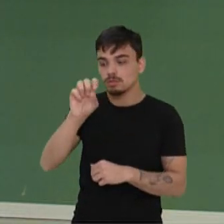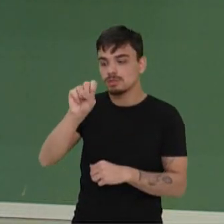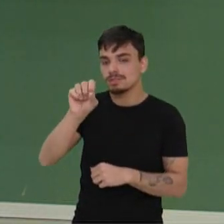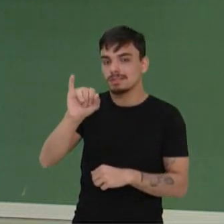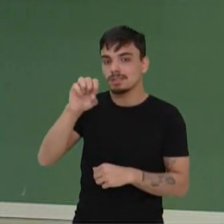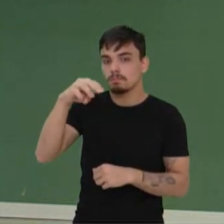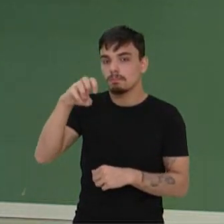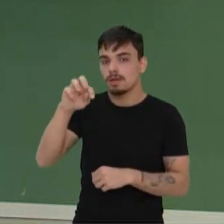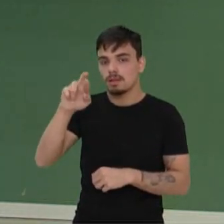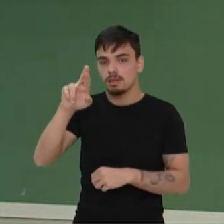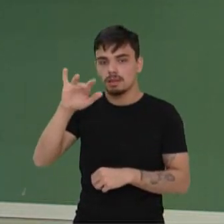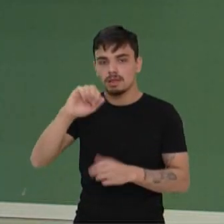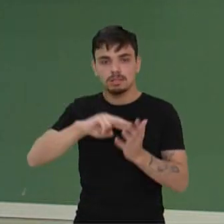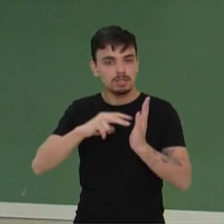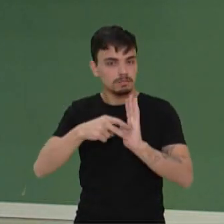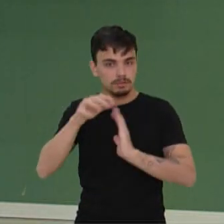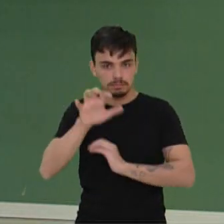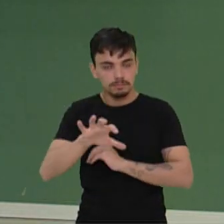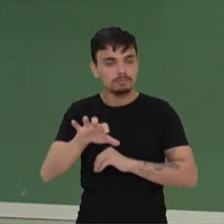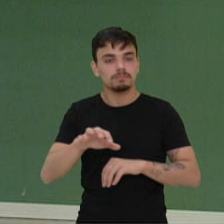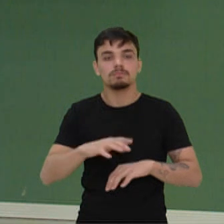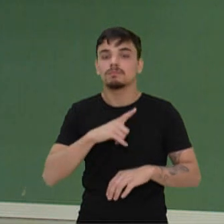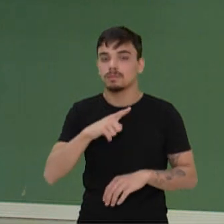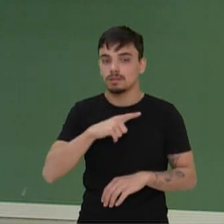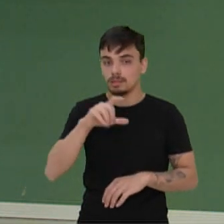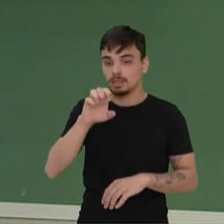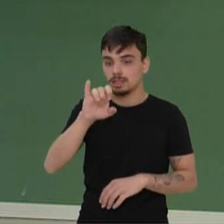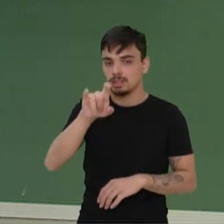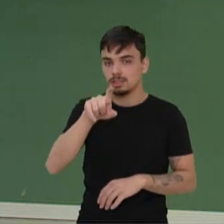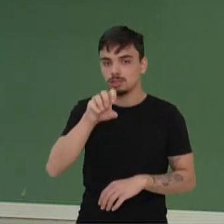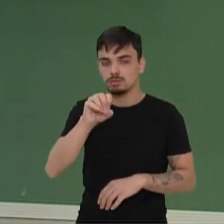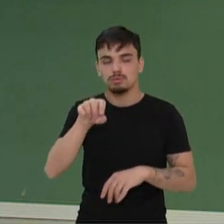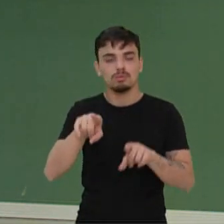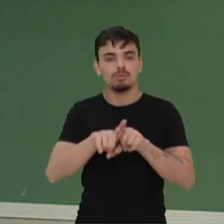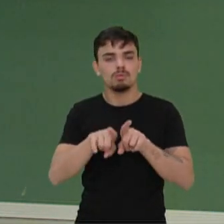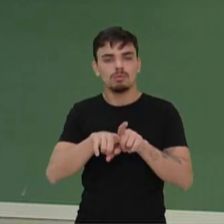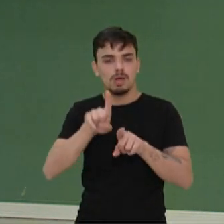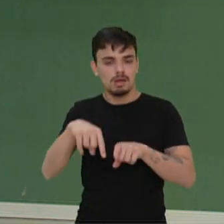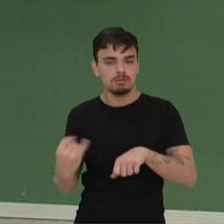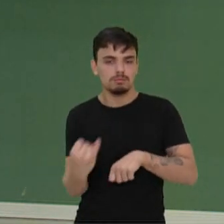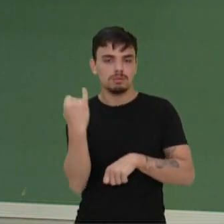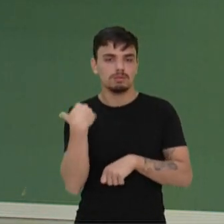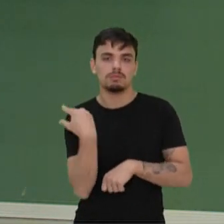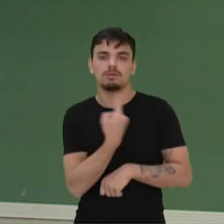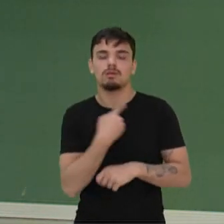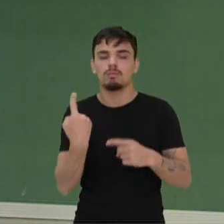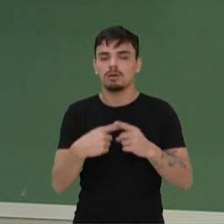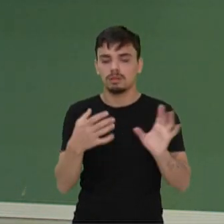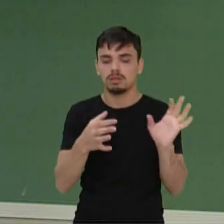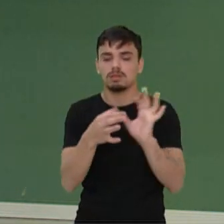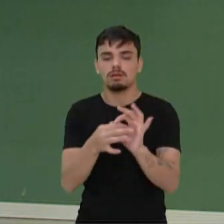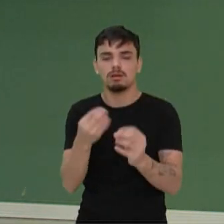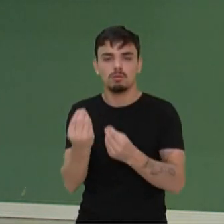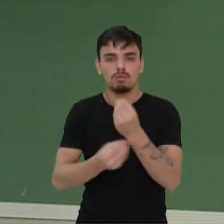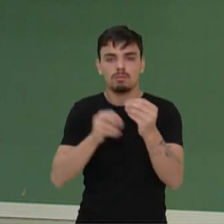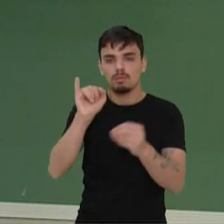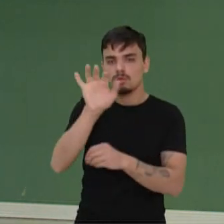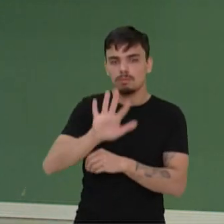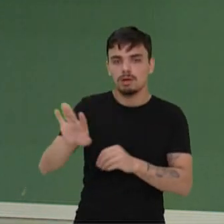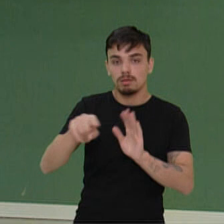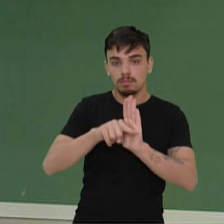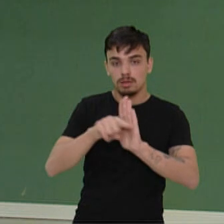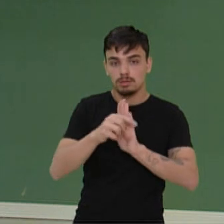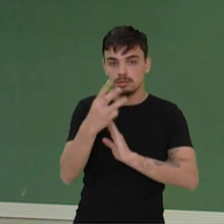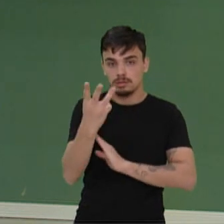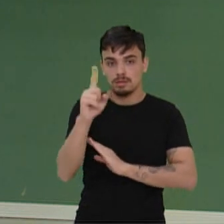significa isso. Então aqui eu tenho o eixo de simetria. Isso é importante para a gente porque, por exemplo, eu consigo determinar qual é a imagem do menos 3, que é